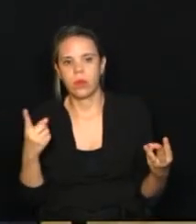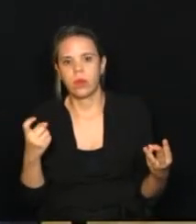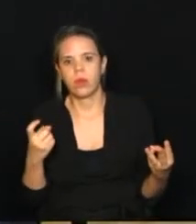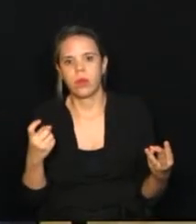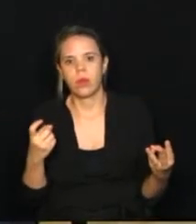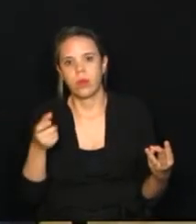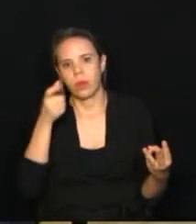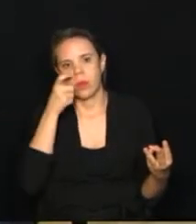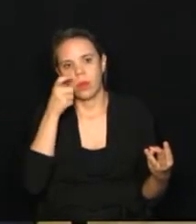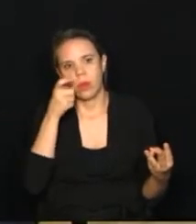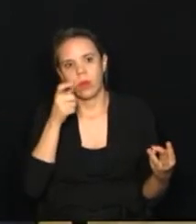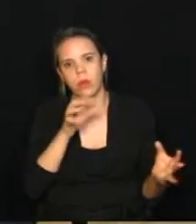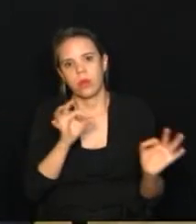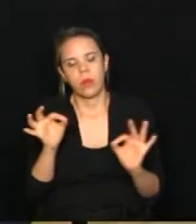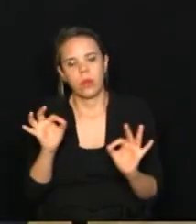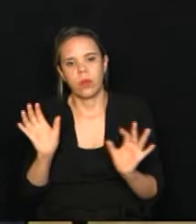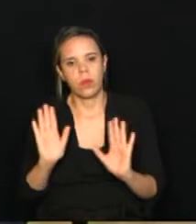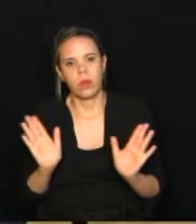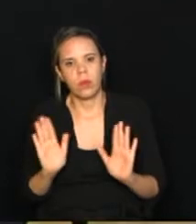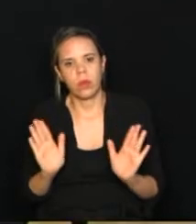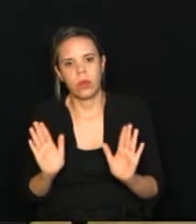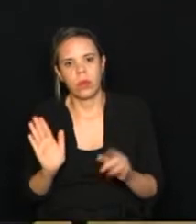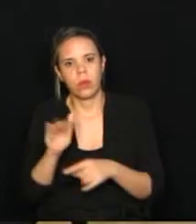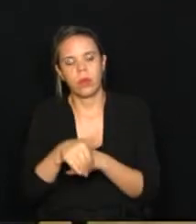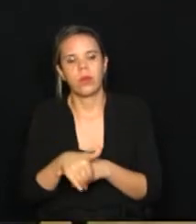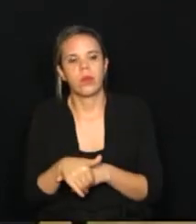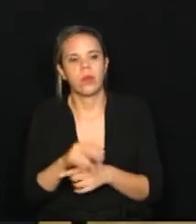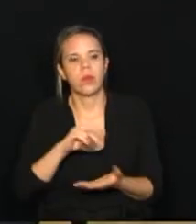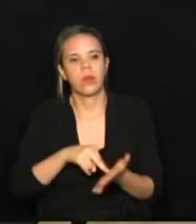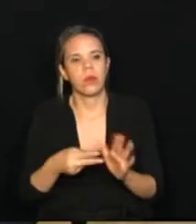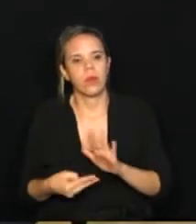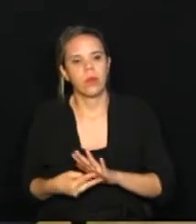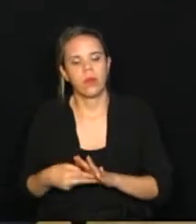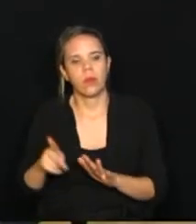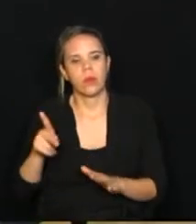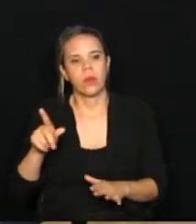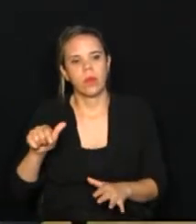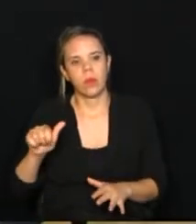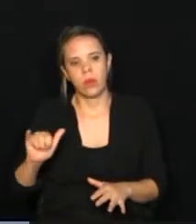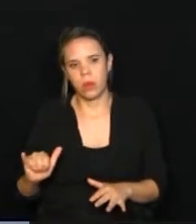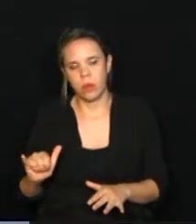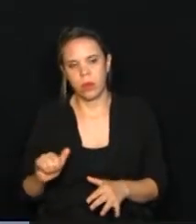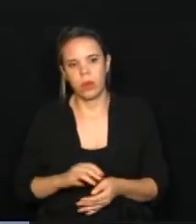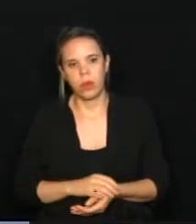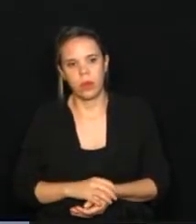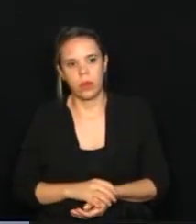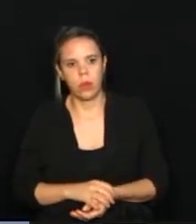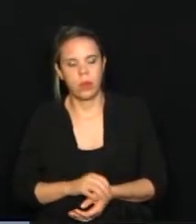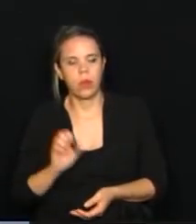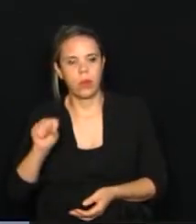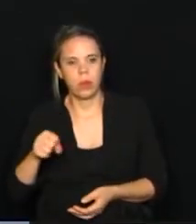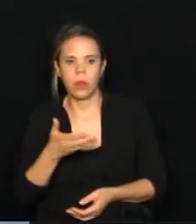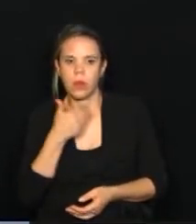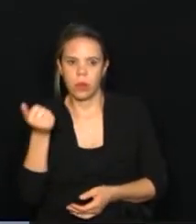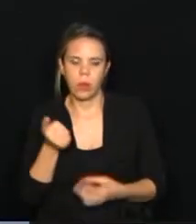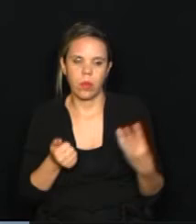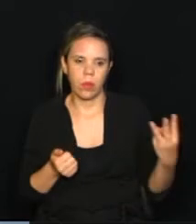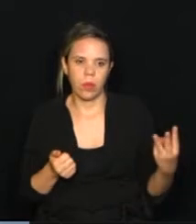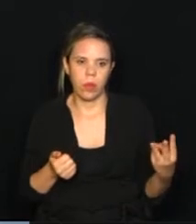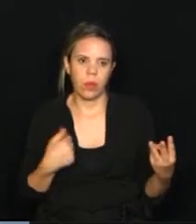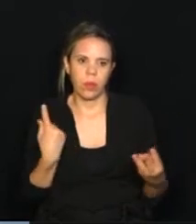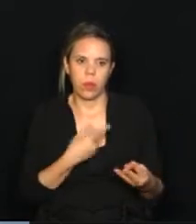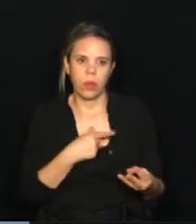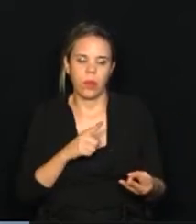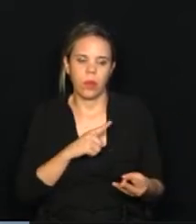quem está nos acompanhando, não acompanha muito basquete, como é que são esses playoffs? É melhor de 3, como a gente